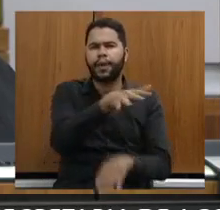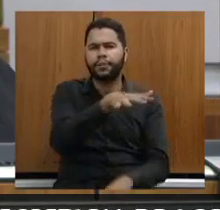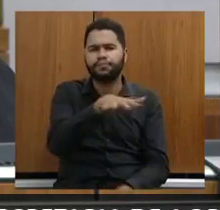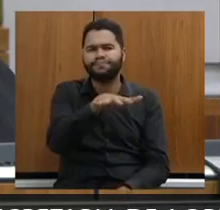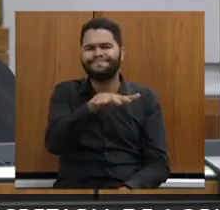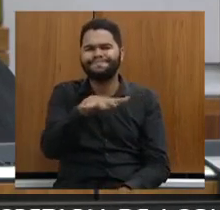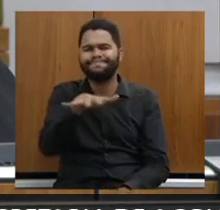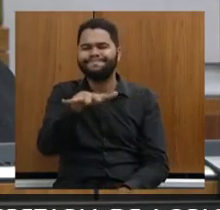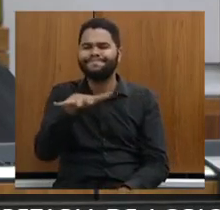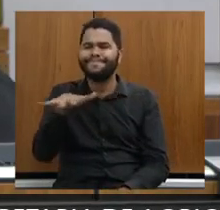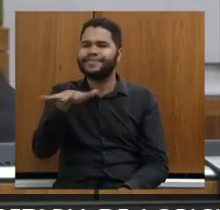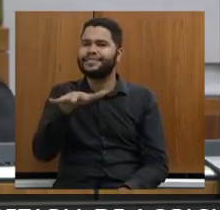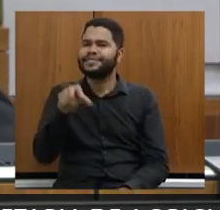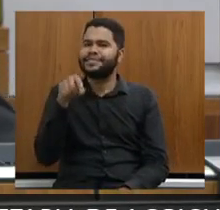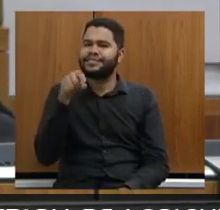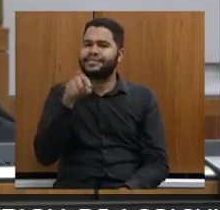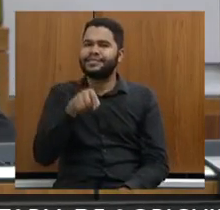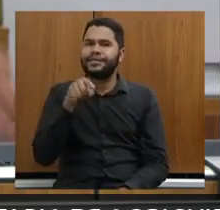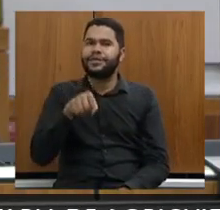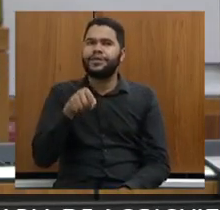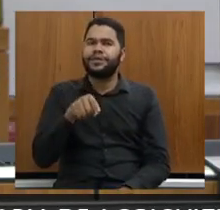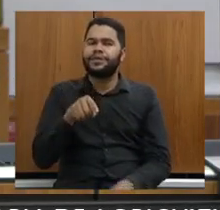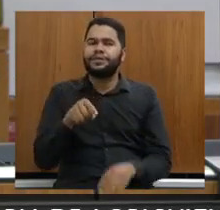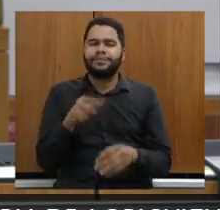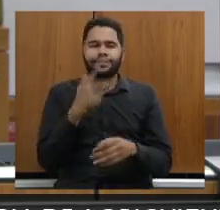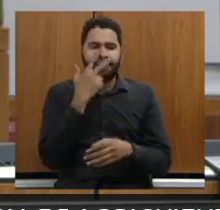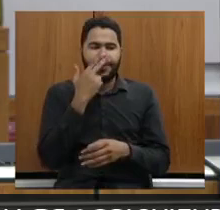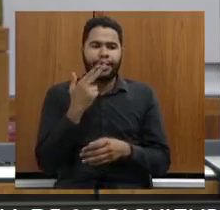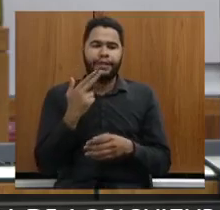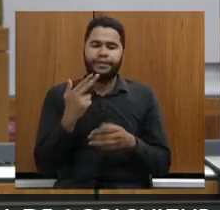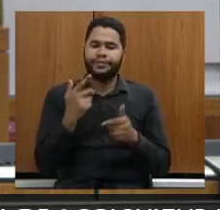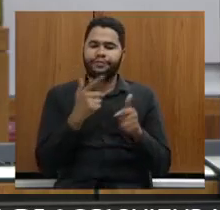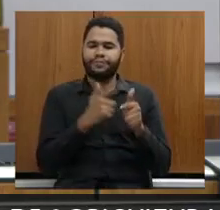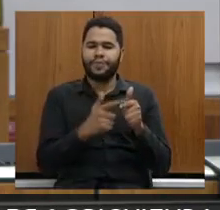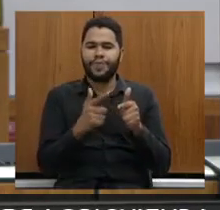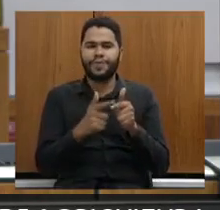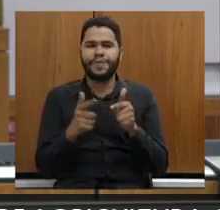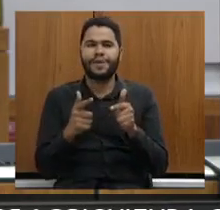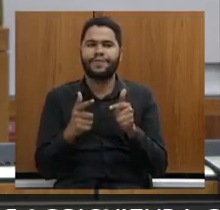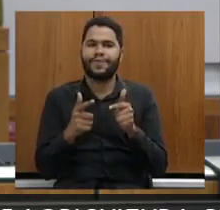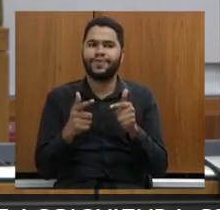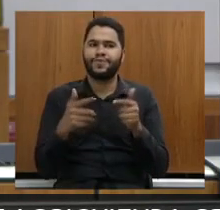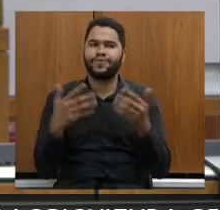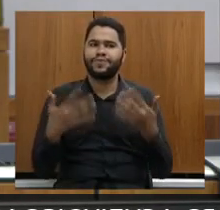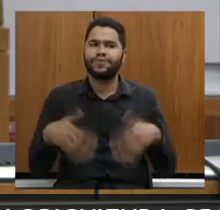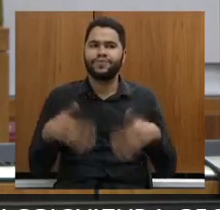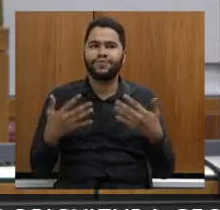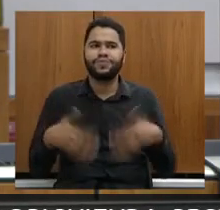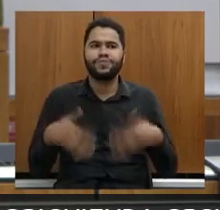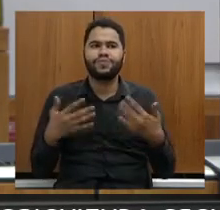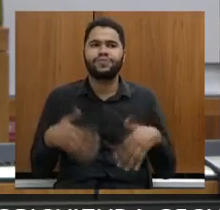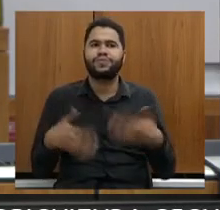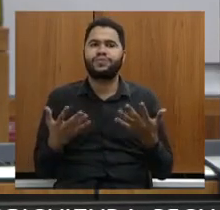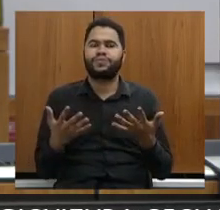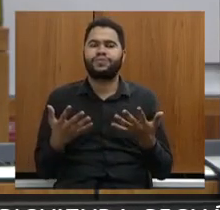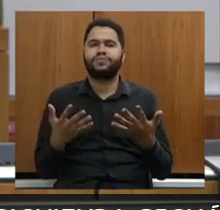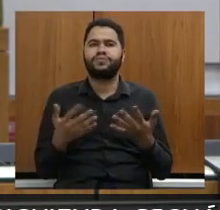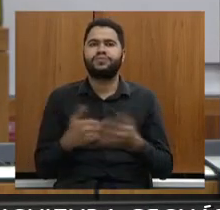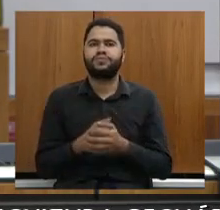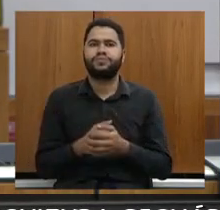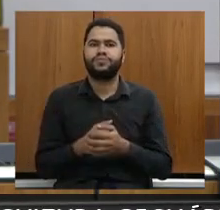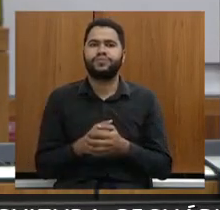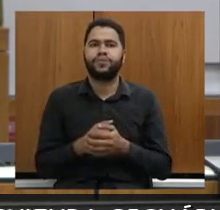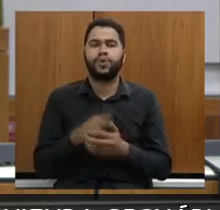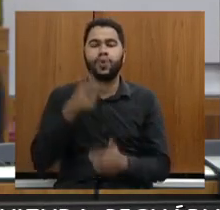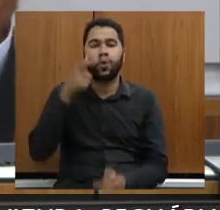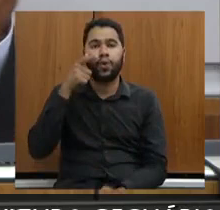É a coisa tá tá Fique tá tomando uma proporção aqui é Michel da